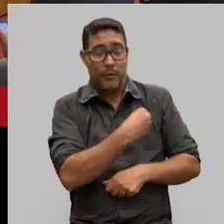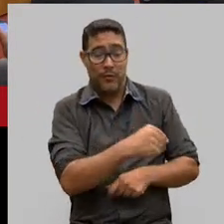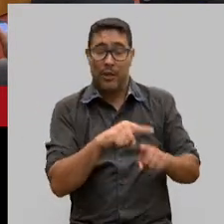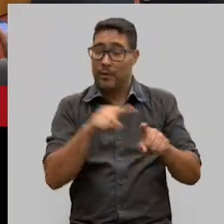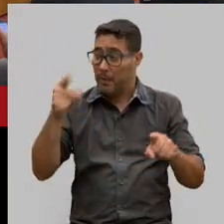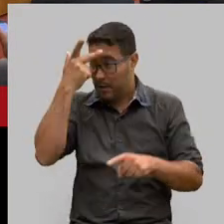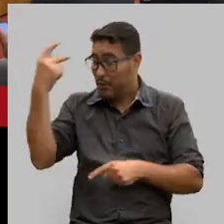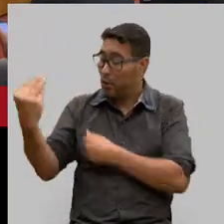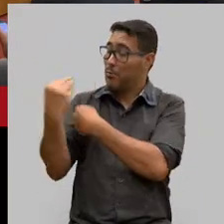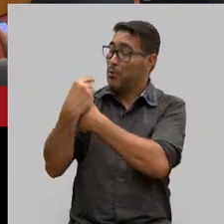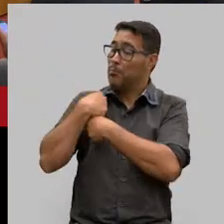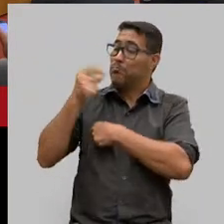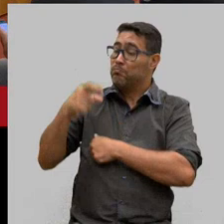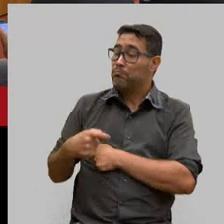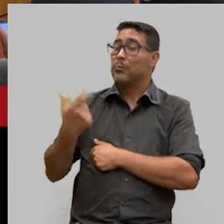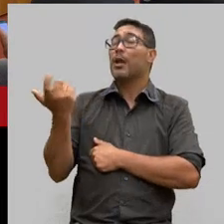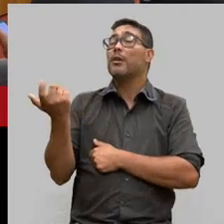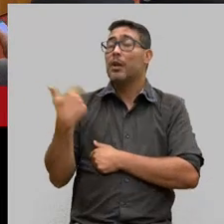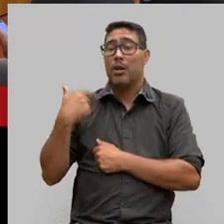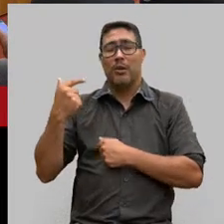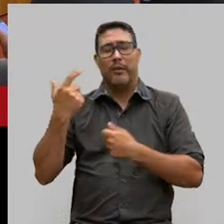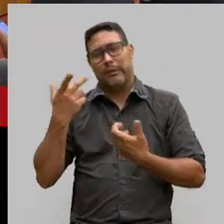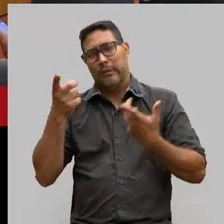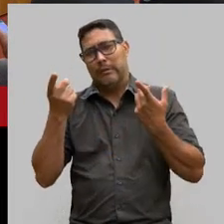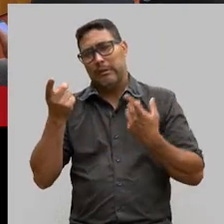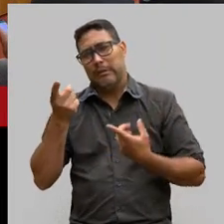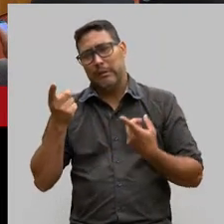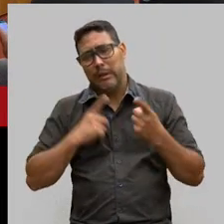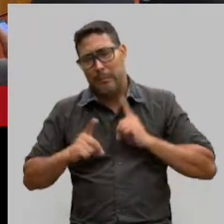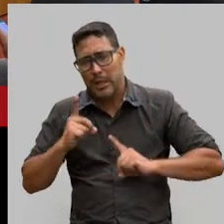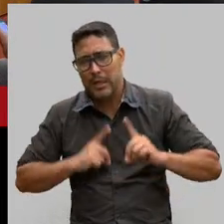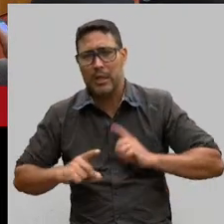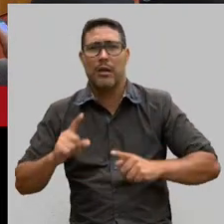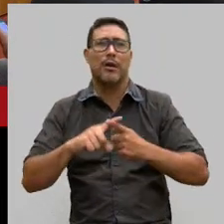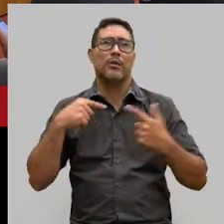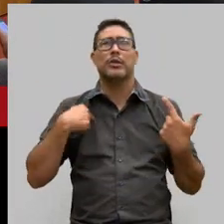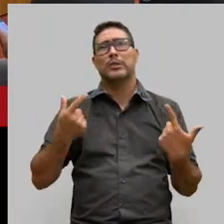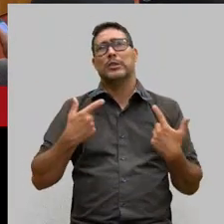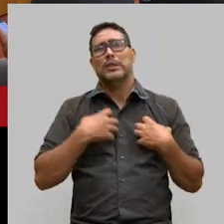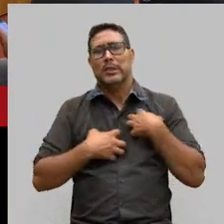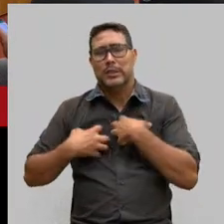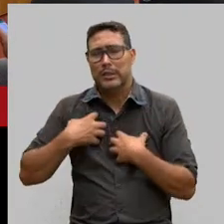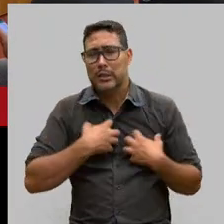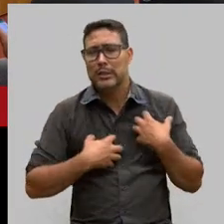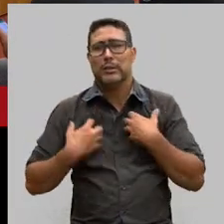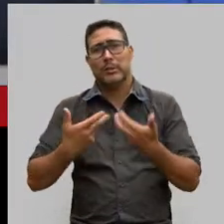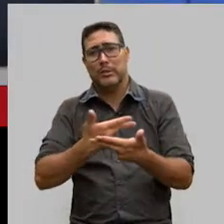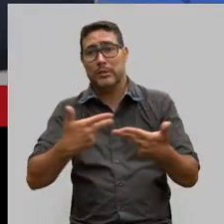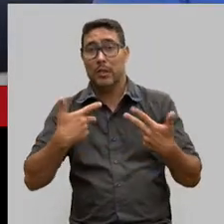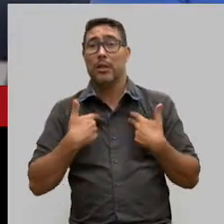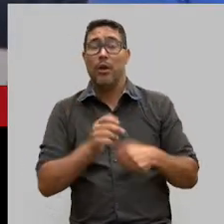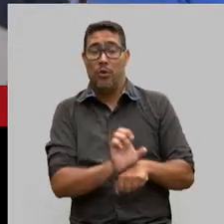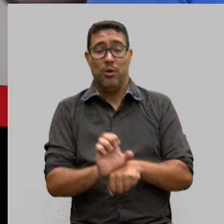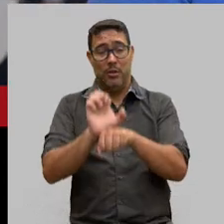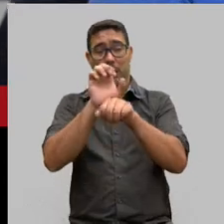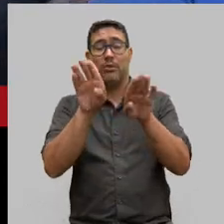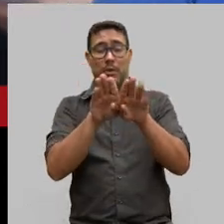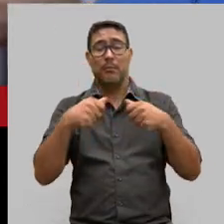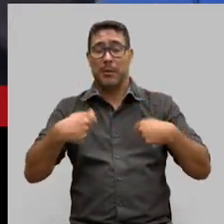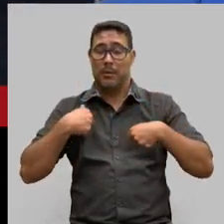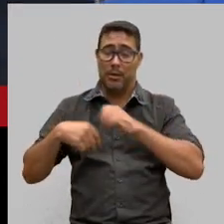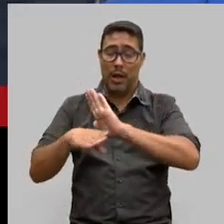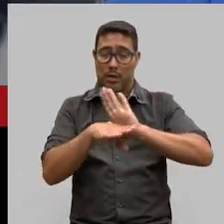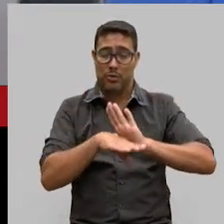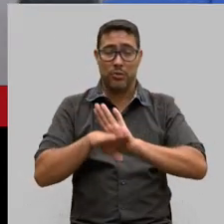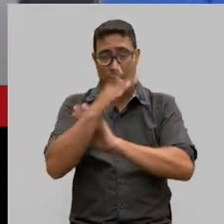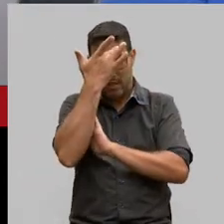de estress de ansiedade de condição Econômica que fica prejudicada é É grave então o Estado também tem que dar visibilidade essas pessoas que